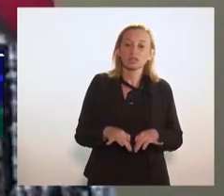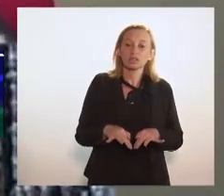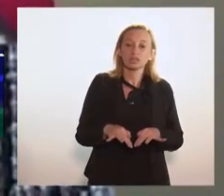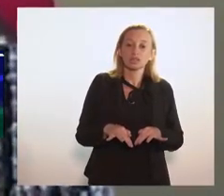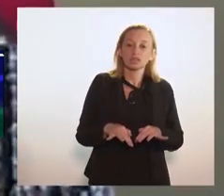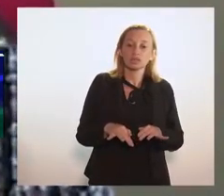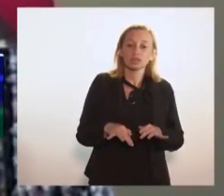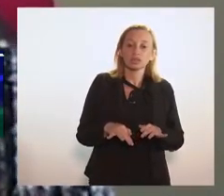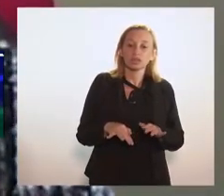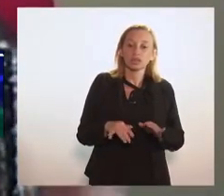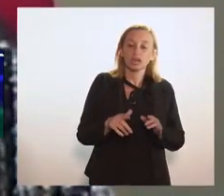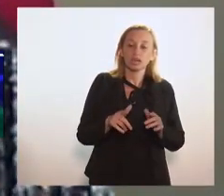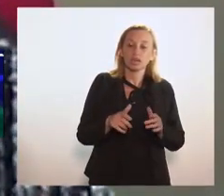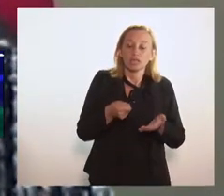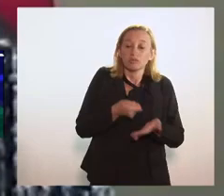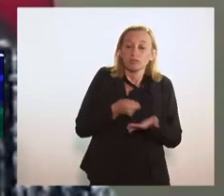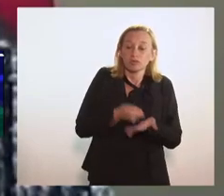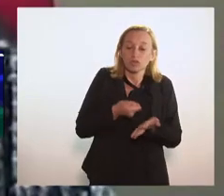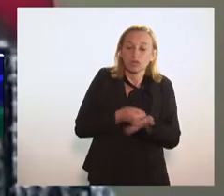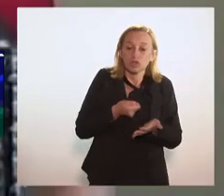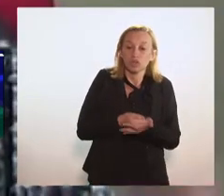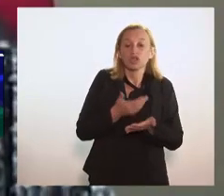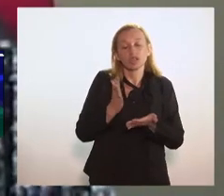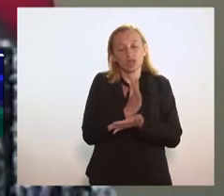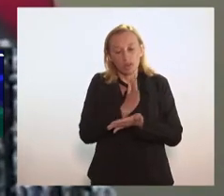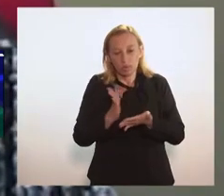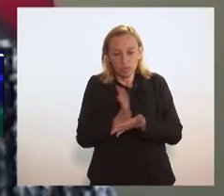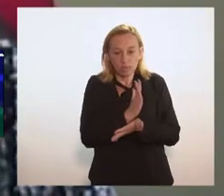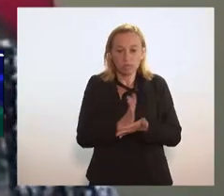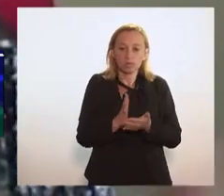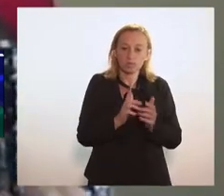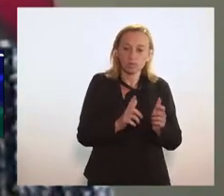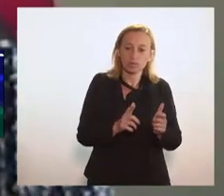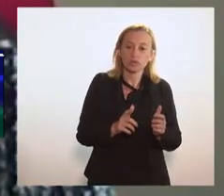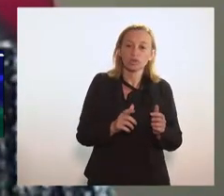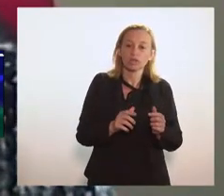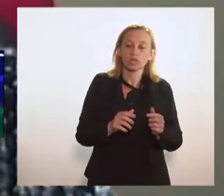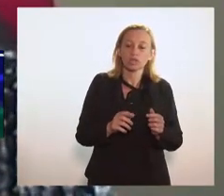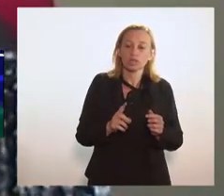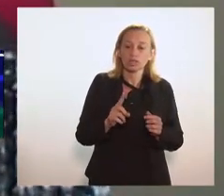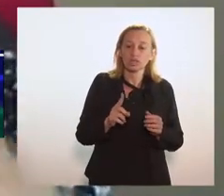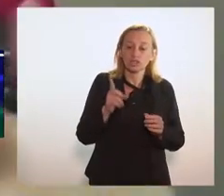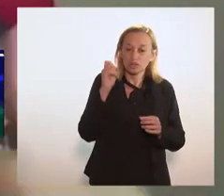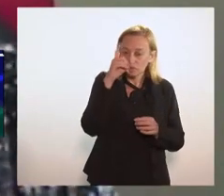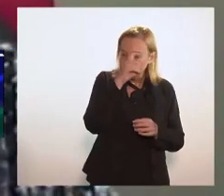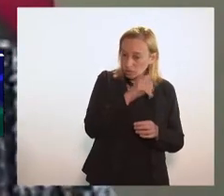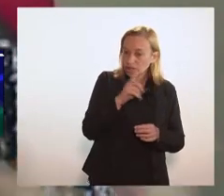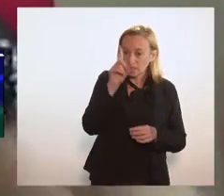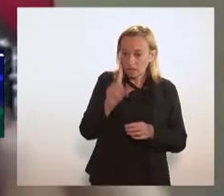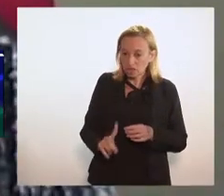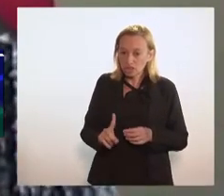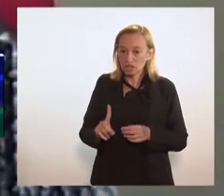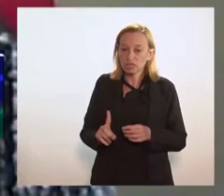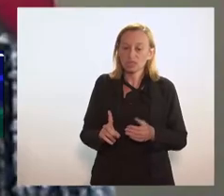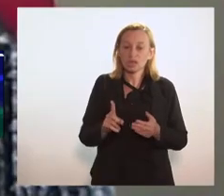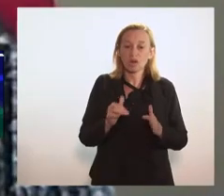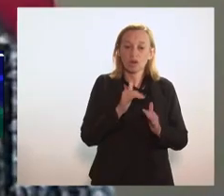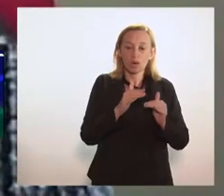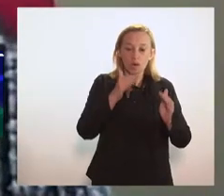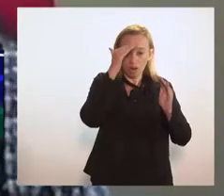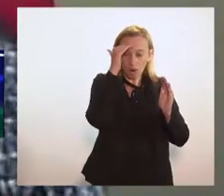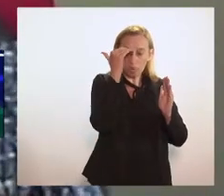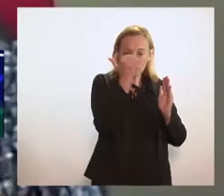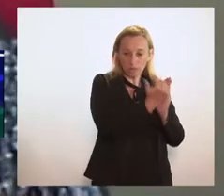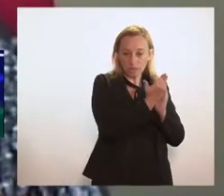muito rígidos, que de alguma maneira engessaria a direção da escola, a toda a parte da